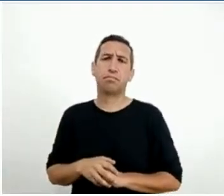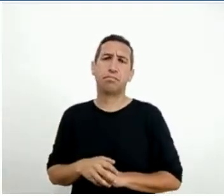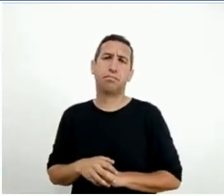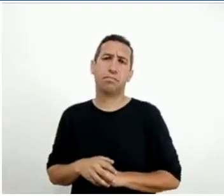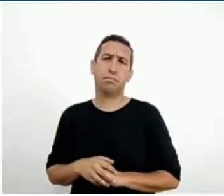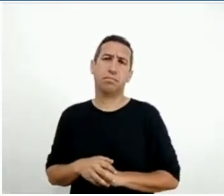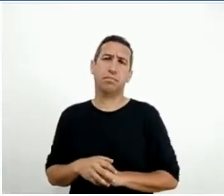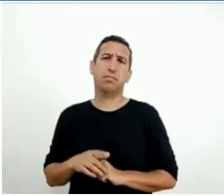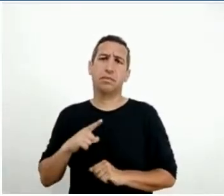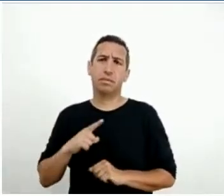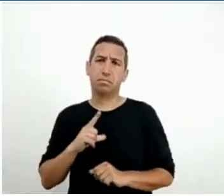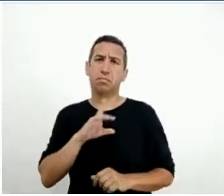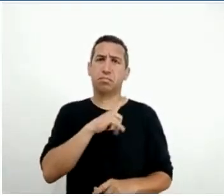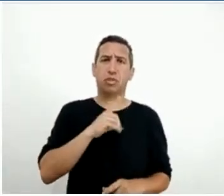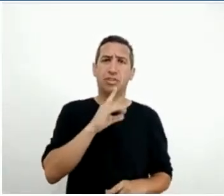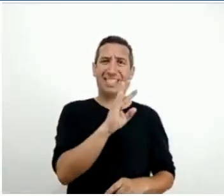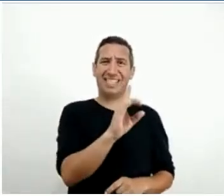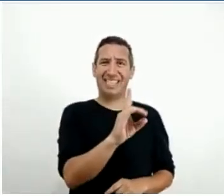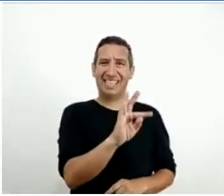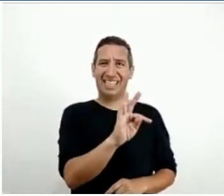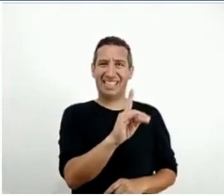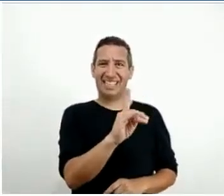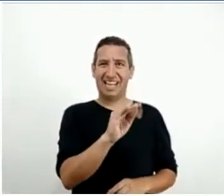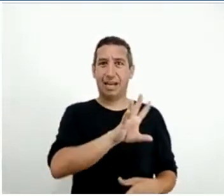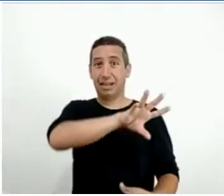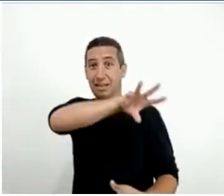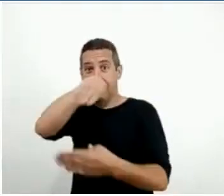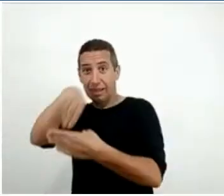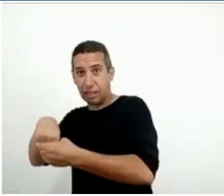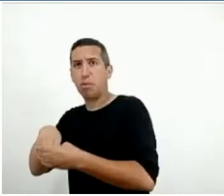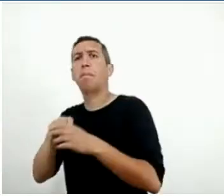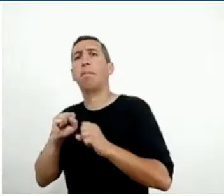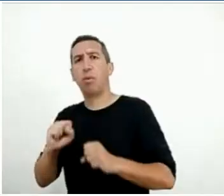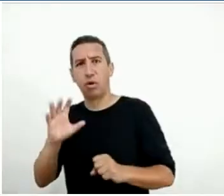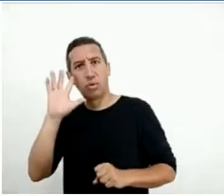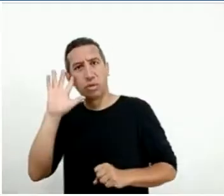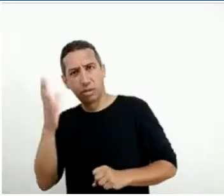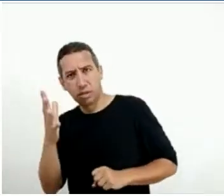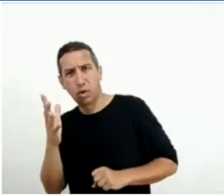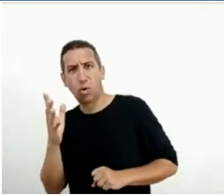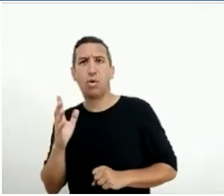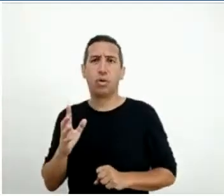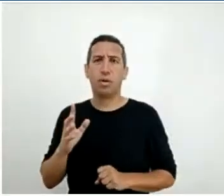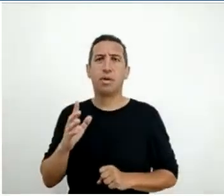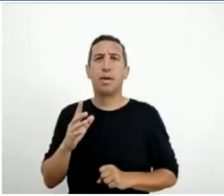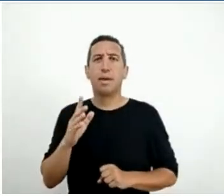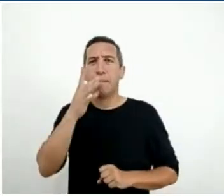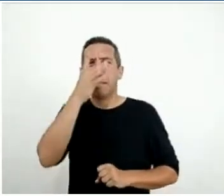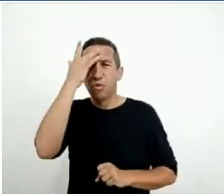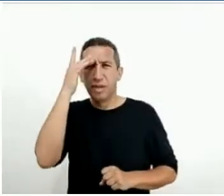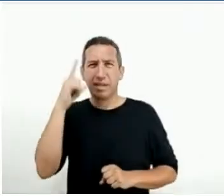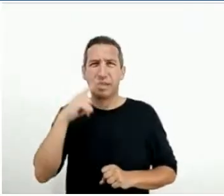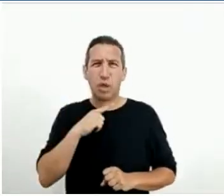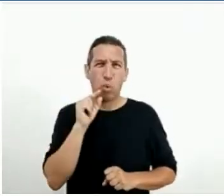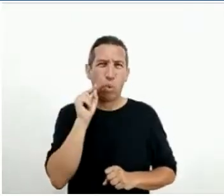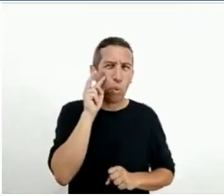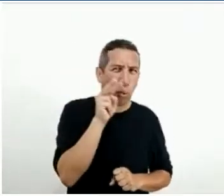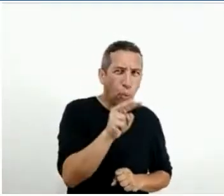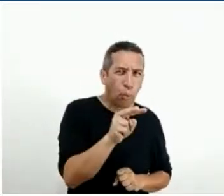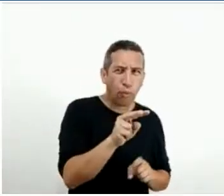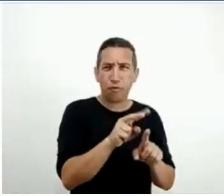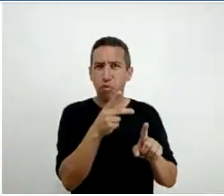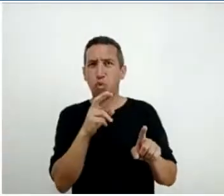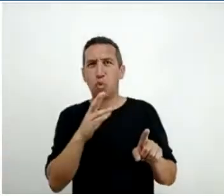TDAH. É uma situação bem heterogênea, o transtorno do espectro autista. A gente fala que quem viu um caso, viu um, não viu outro, porque eles